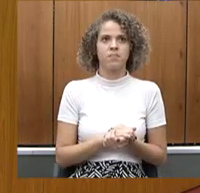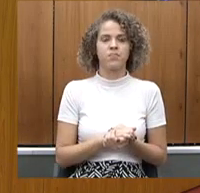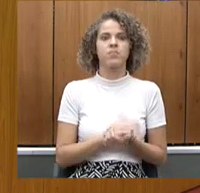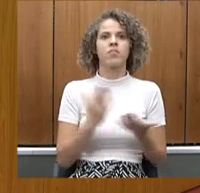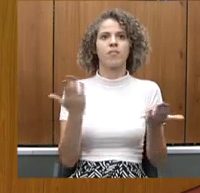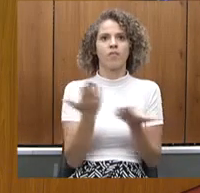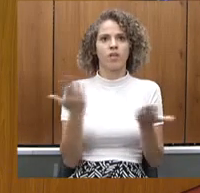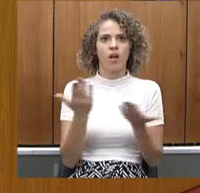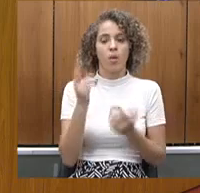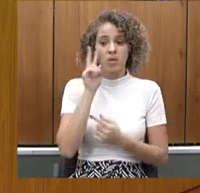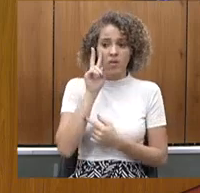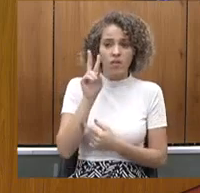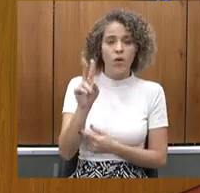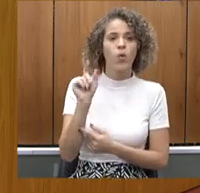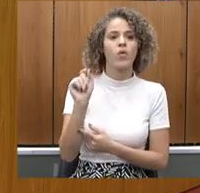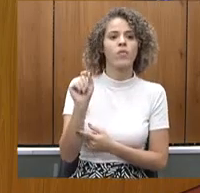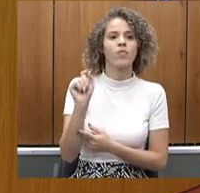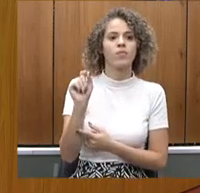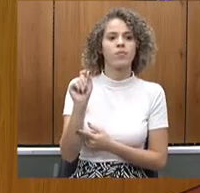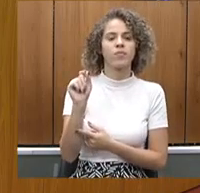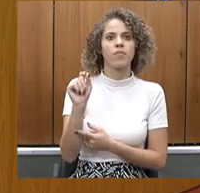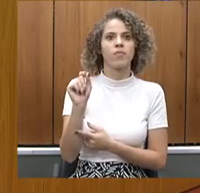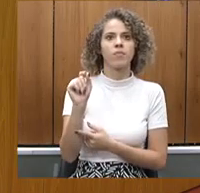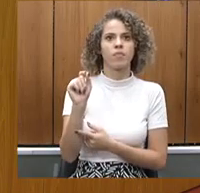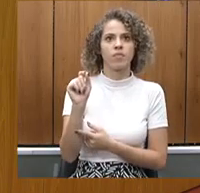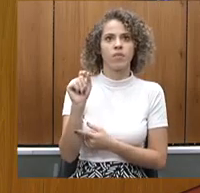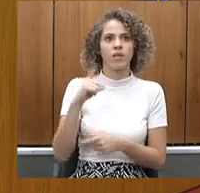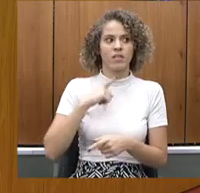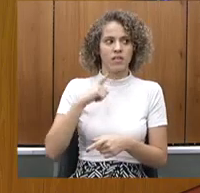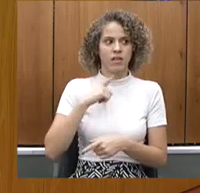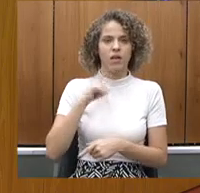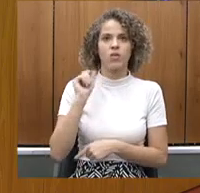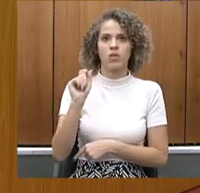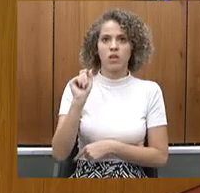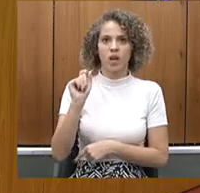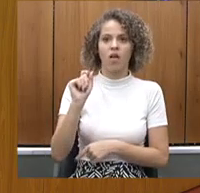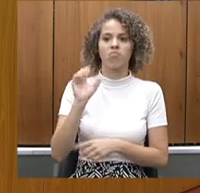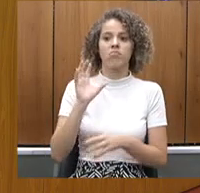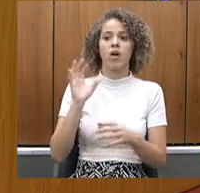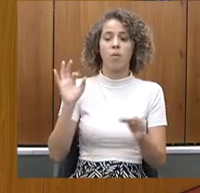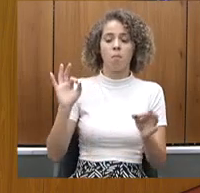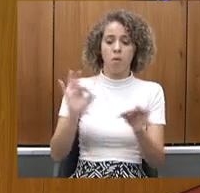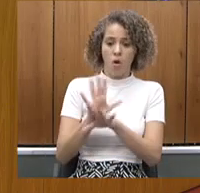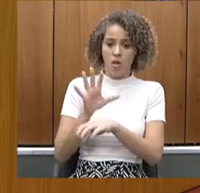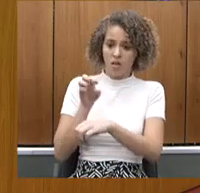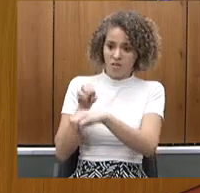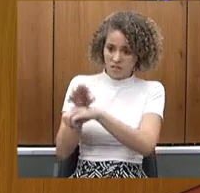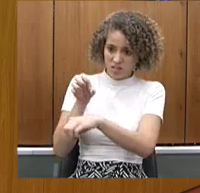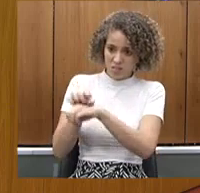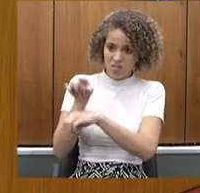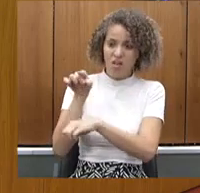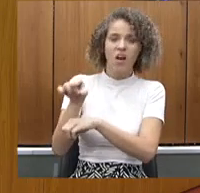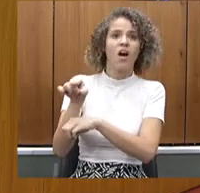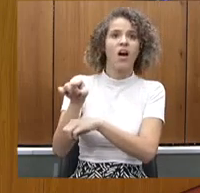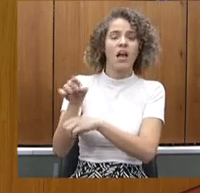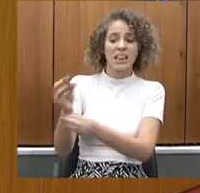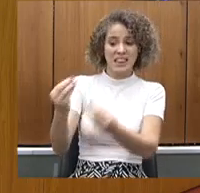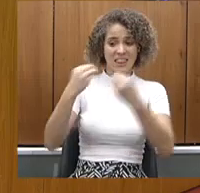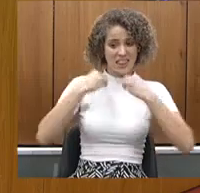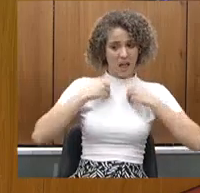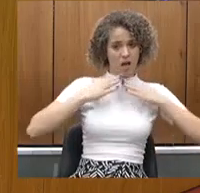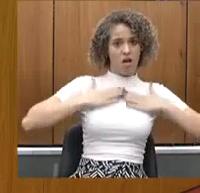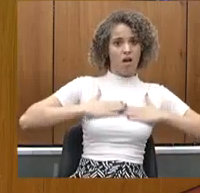ouvi-lo porque ele pelo menos tem um conjunto das informações que possa que nos tranquilizar